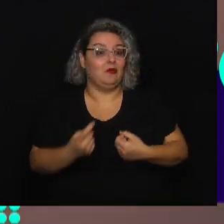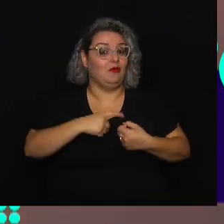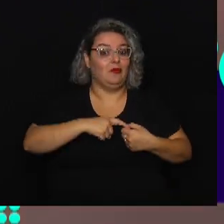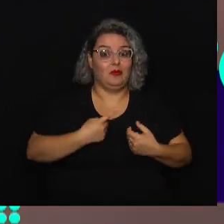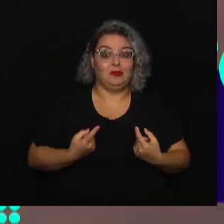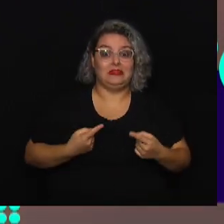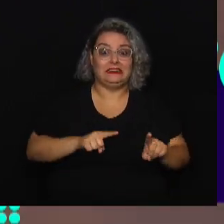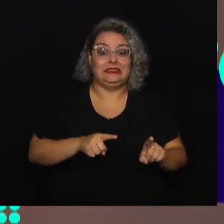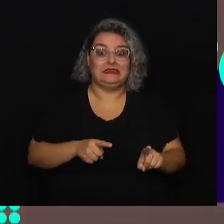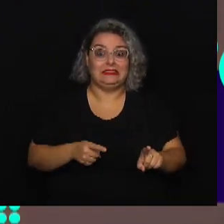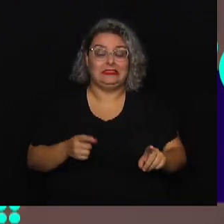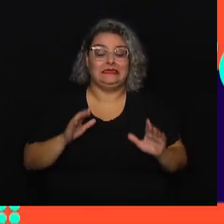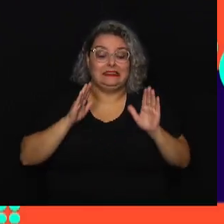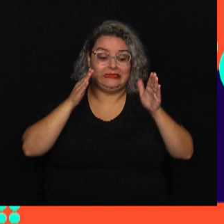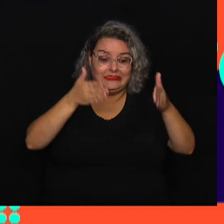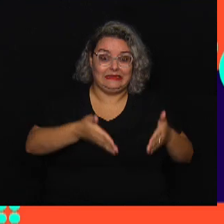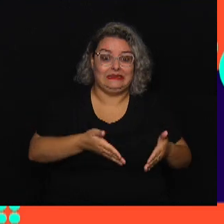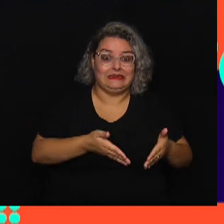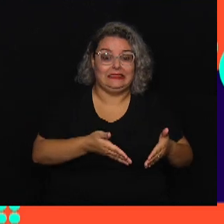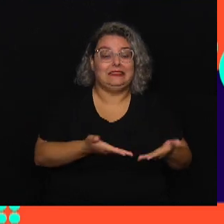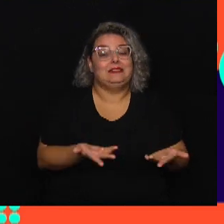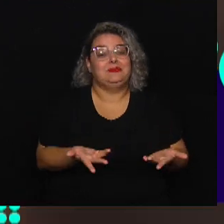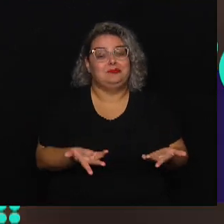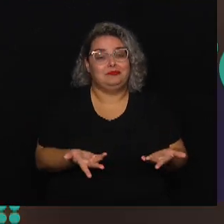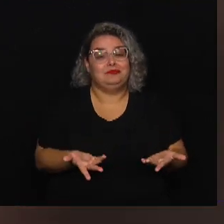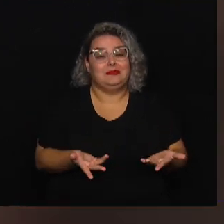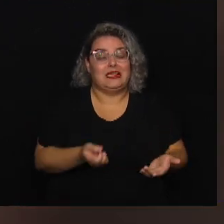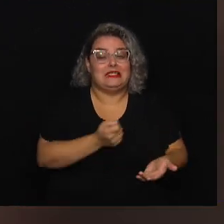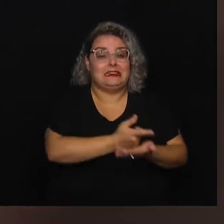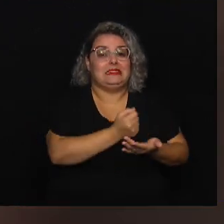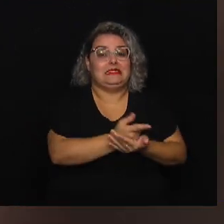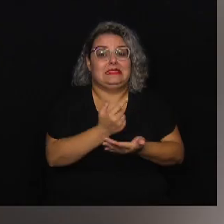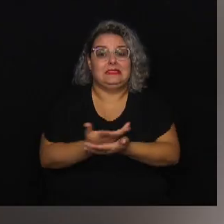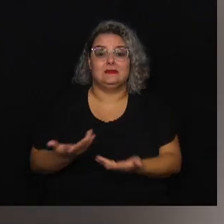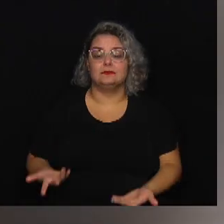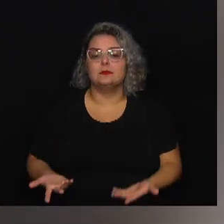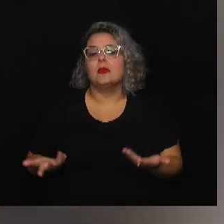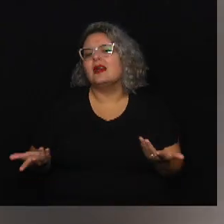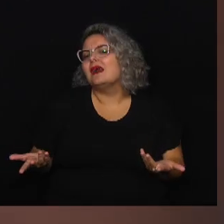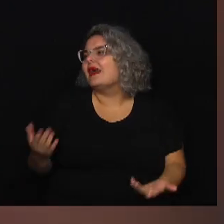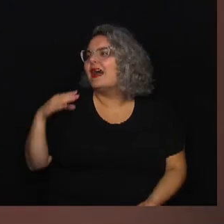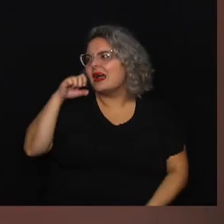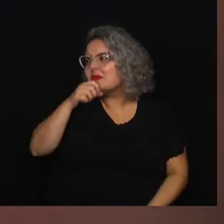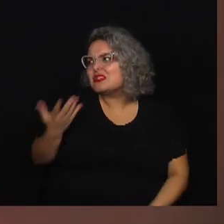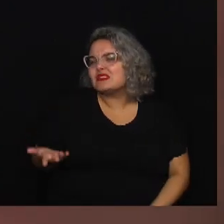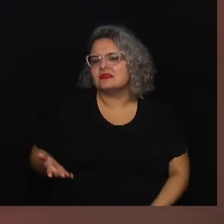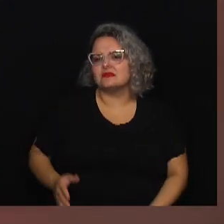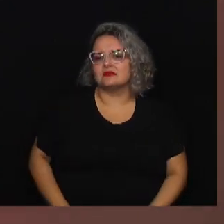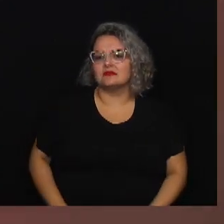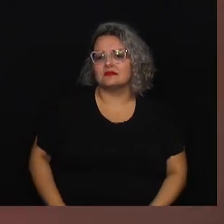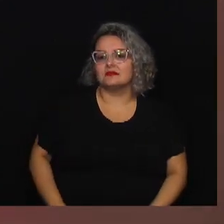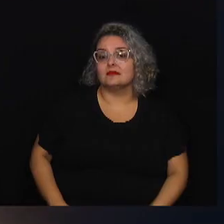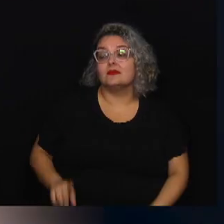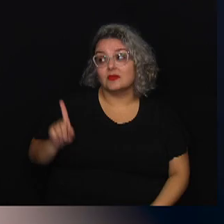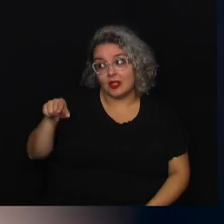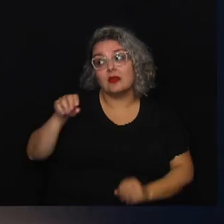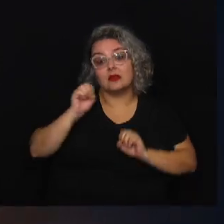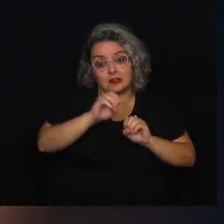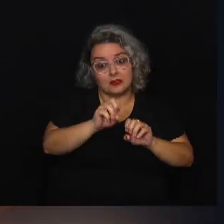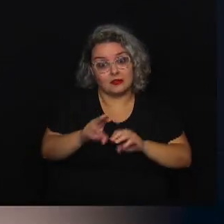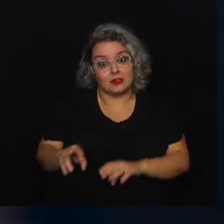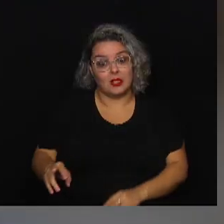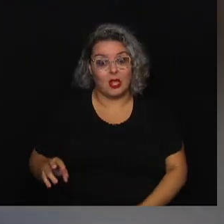de mergulhar nas famigeradas comprinhas. 3 anos, né, mãe? Ó, passa rapidinho. Não é isso que você ensina pras pessoas, dona